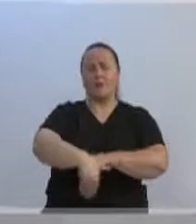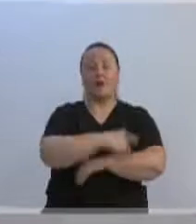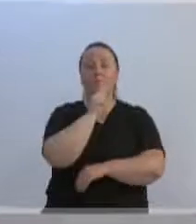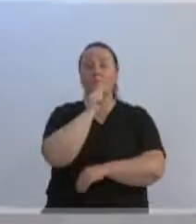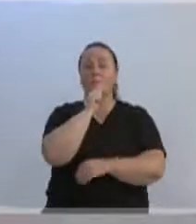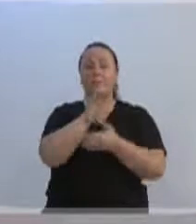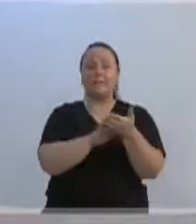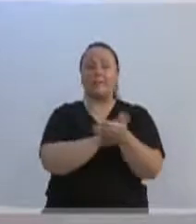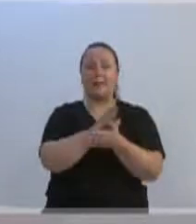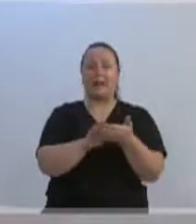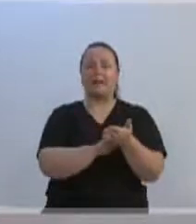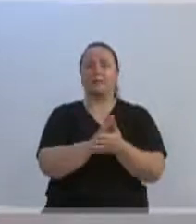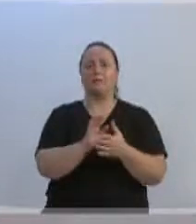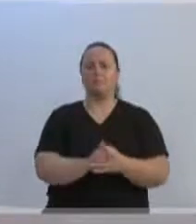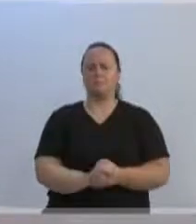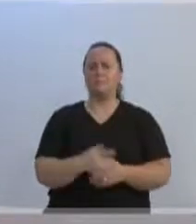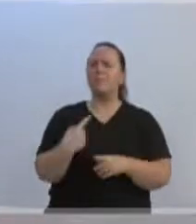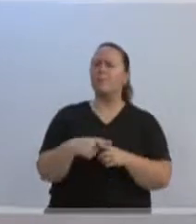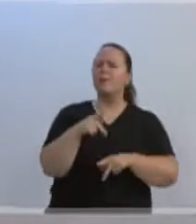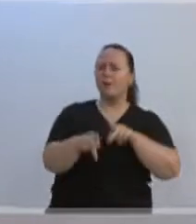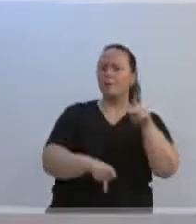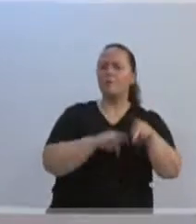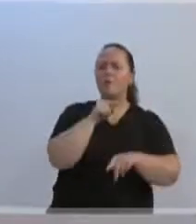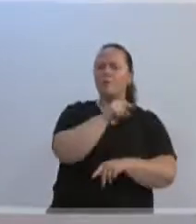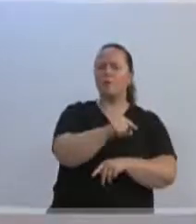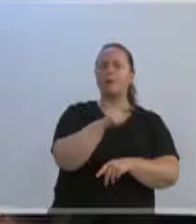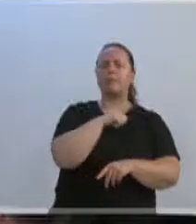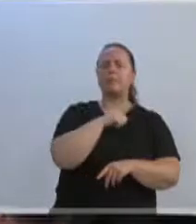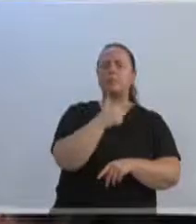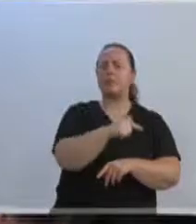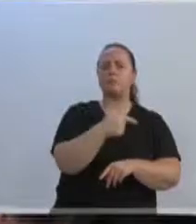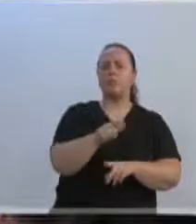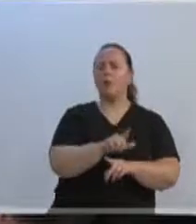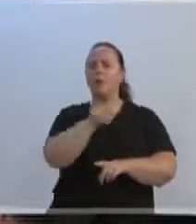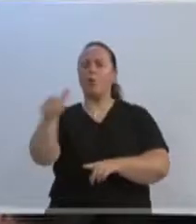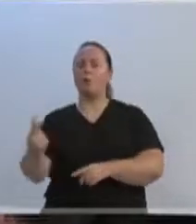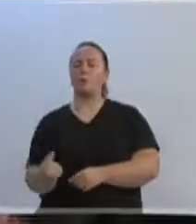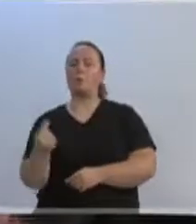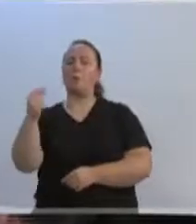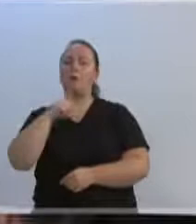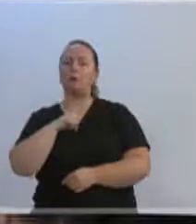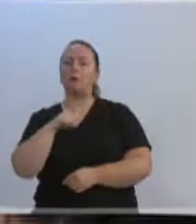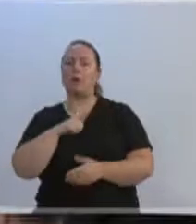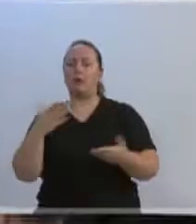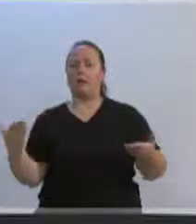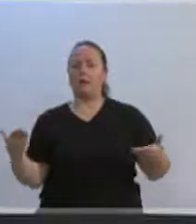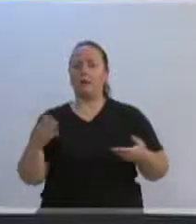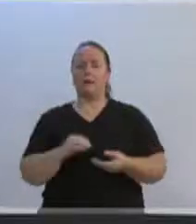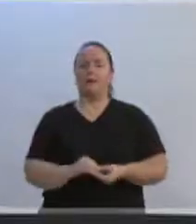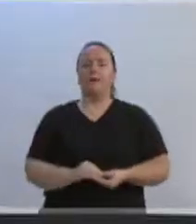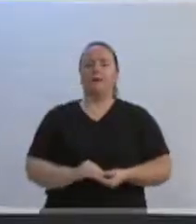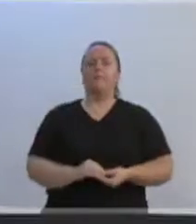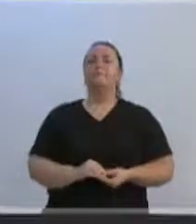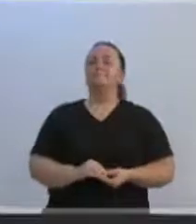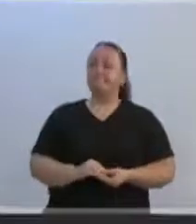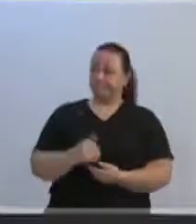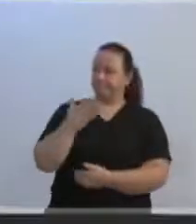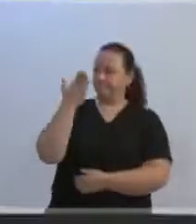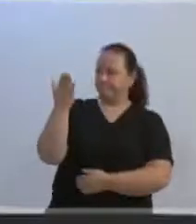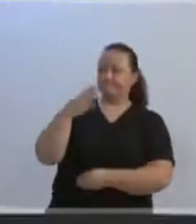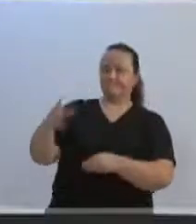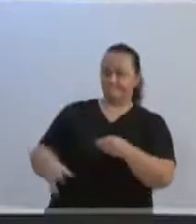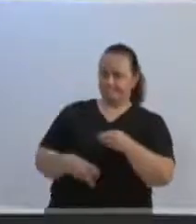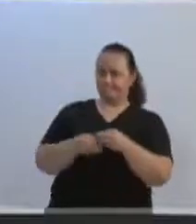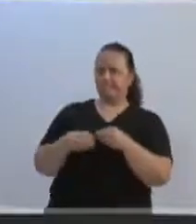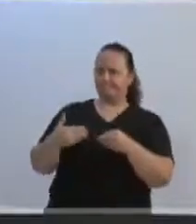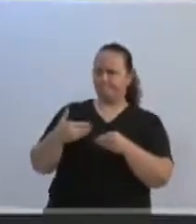diferente do povo da merda concedo a parte para a atualização do orador vereador gilson de souza dou parabéns hoje inclusive